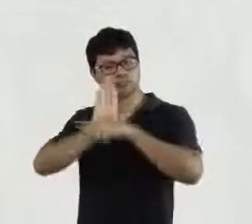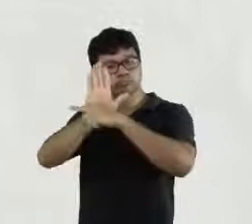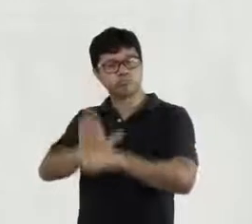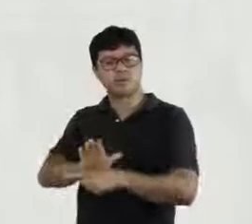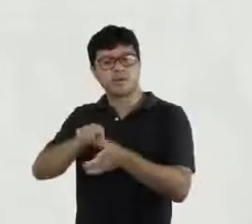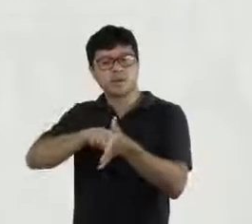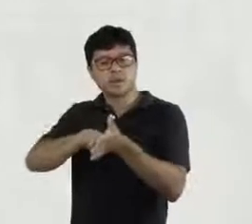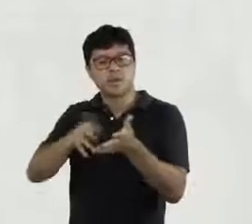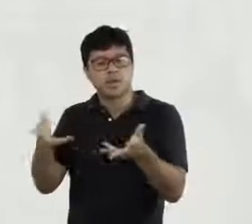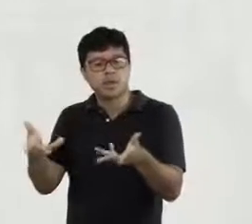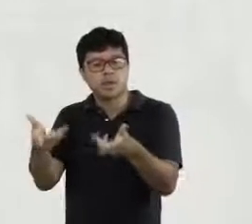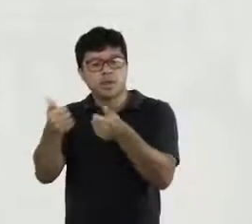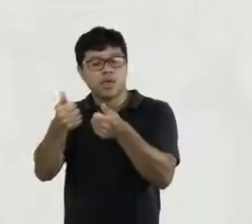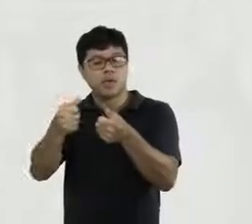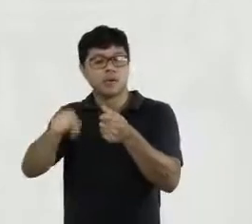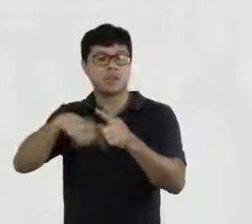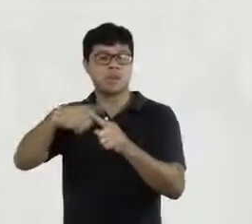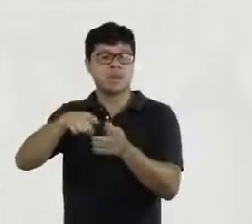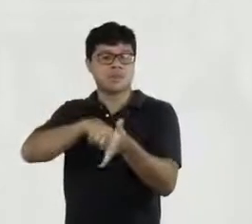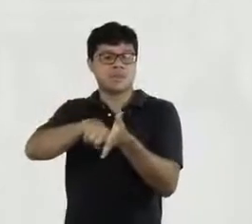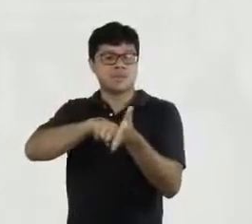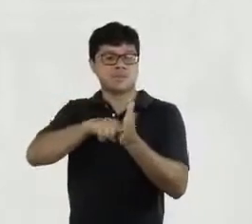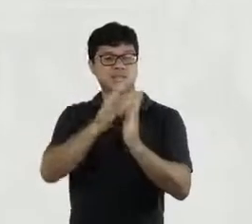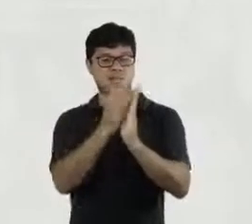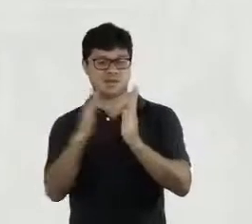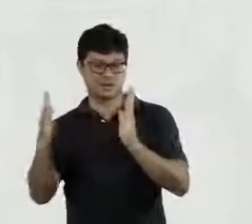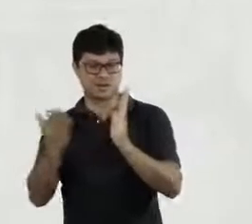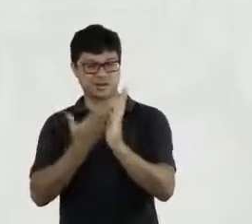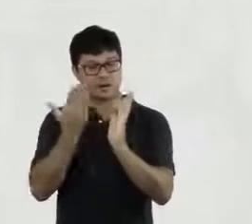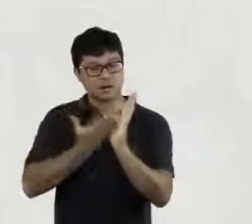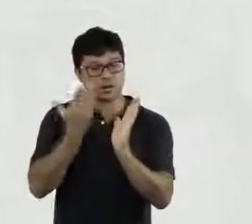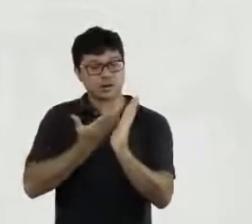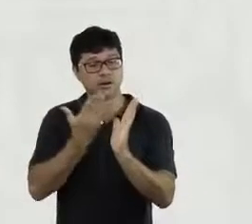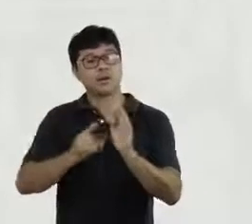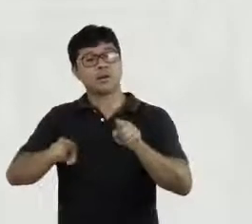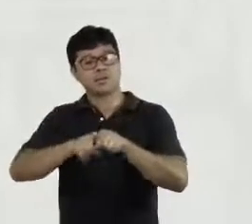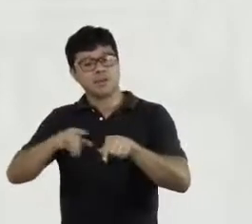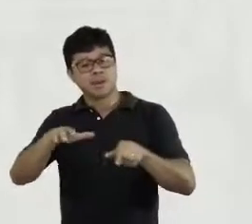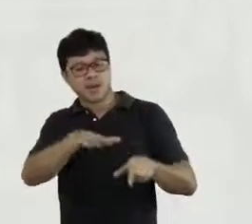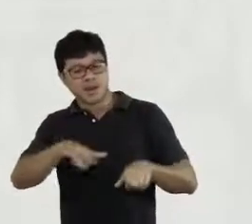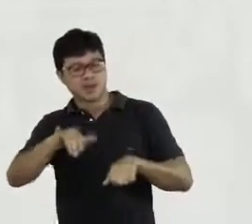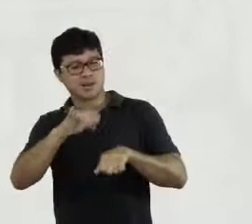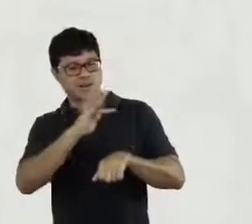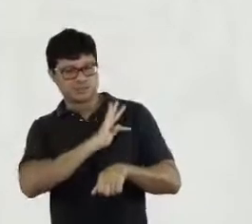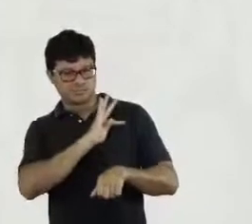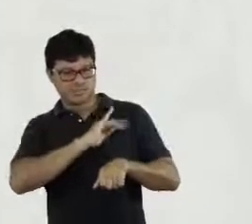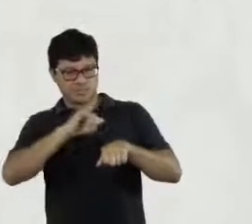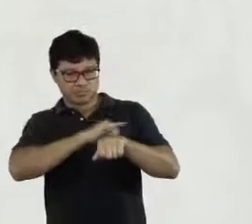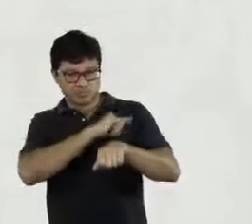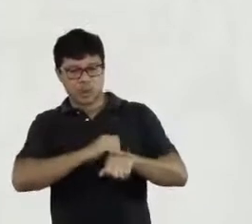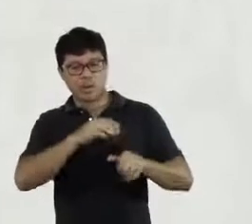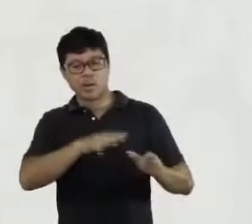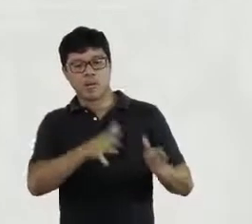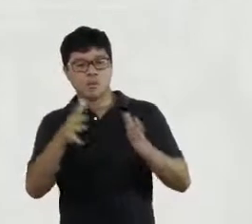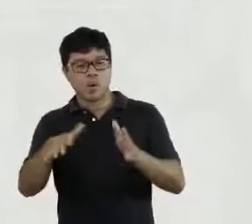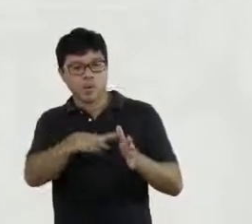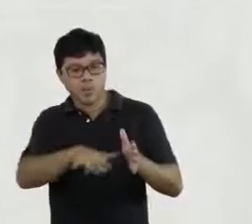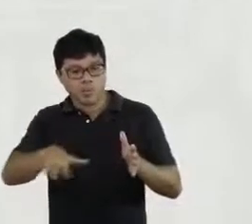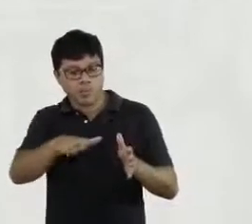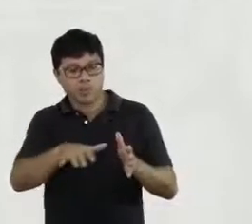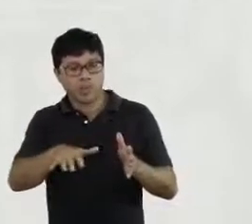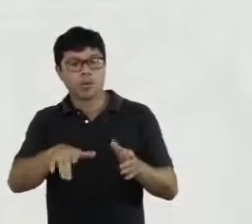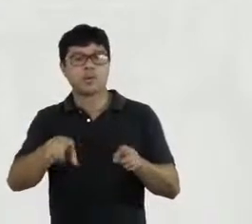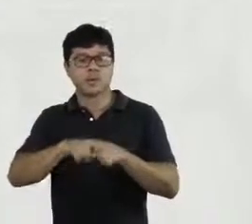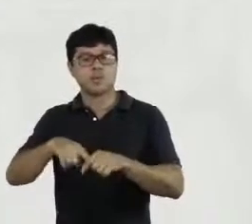em sua pesquisa bibliográfica, bem como para a execução técnica das etapas inerentes à bibliografia, incluindo